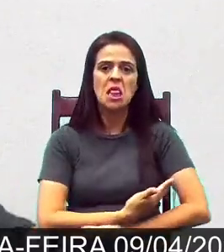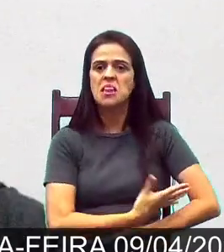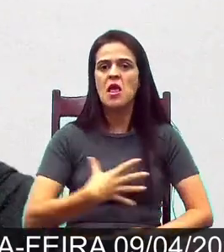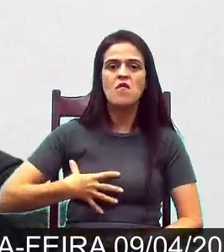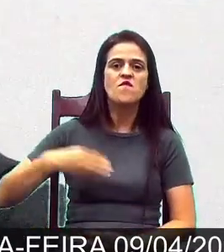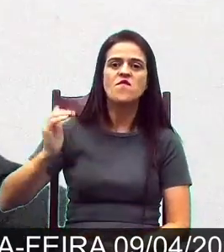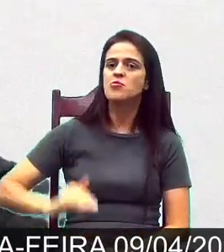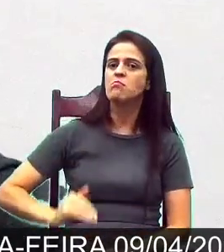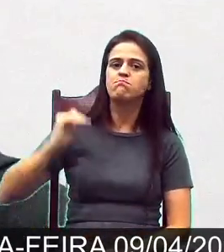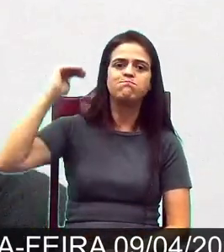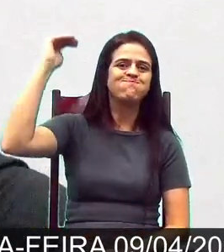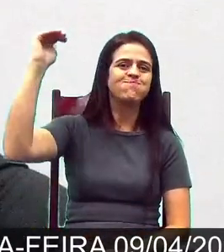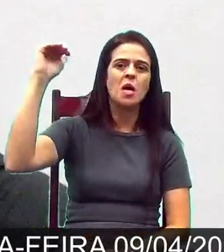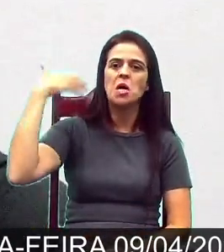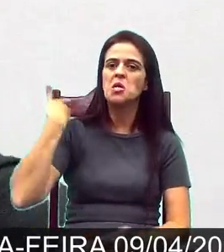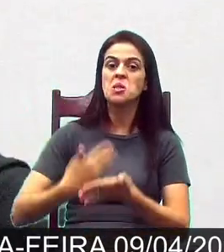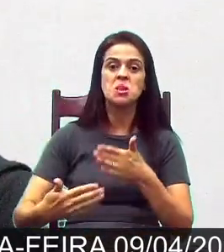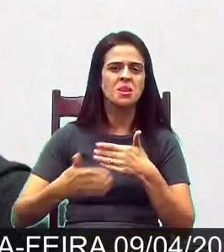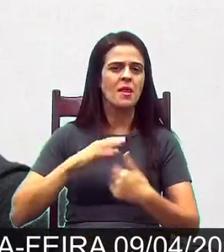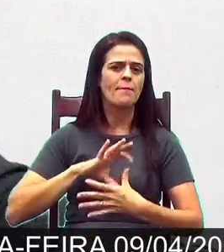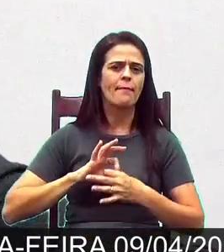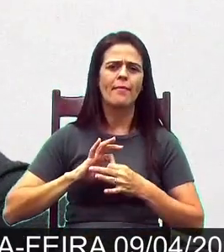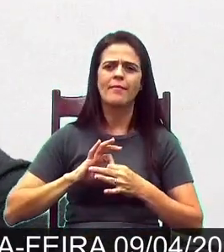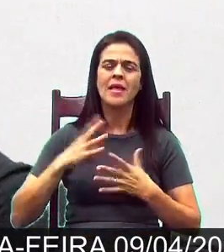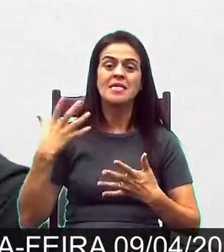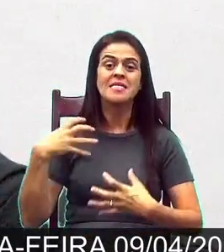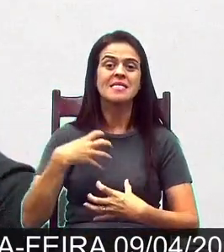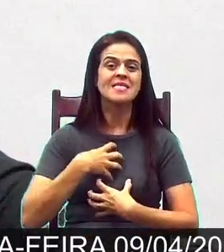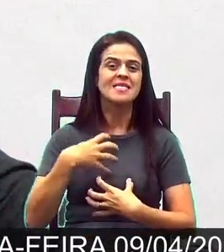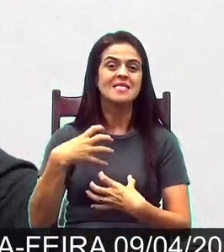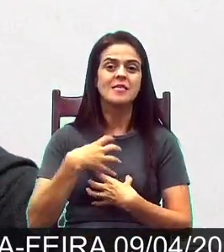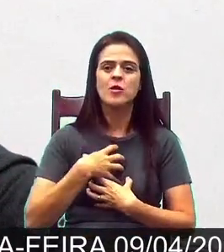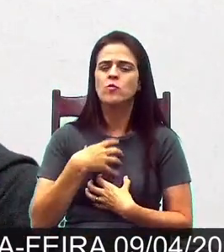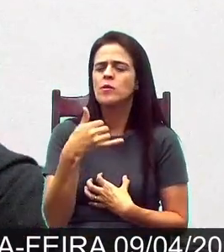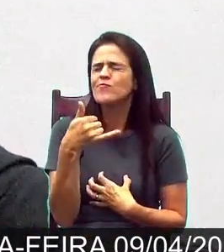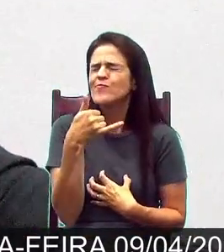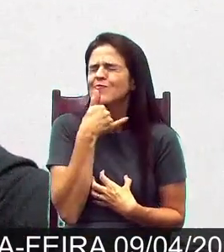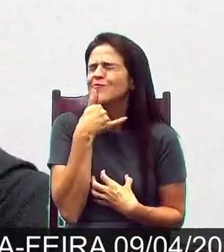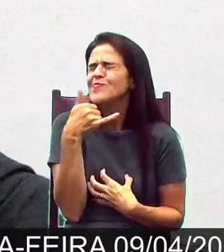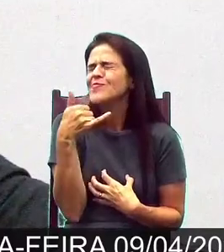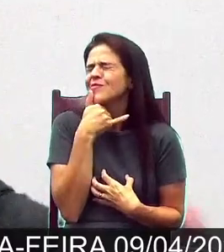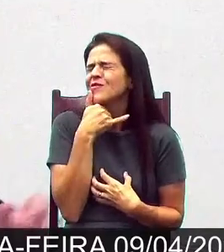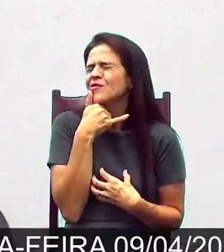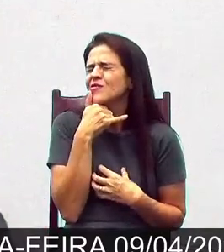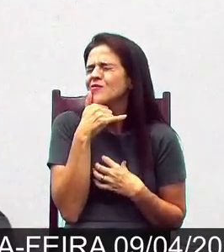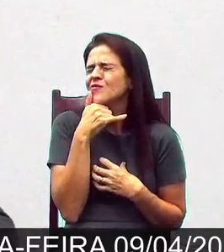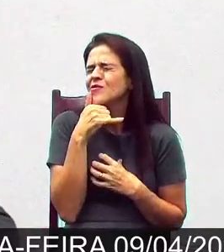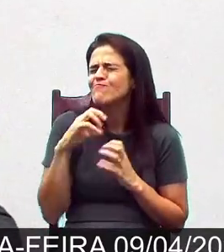filho mais velho, vai ser uma ausência sempre sentida pelos pais, porque é a ordem